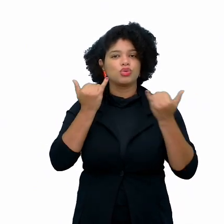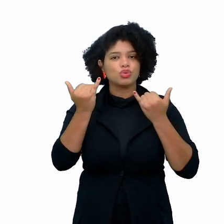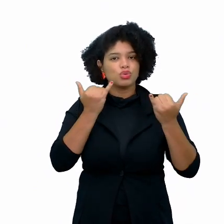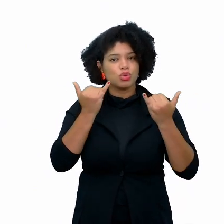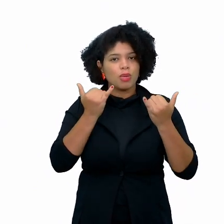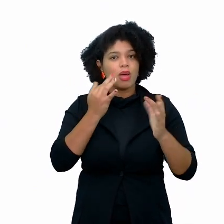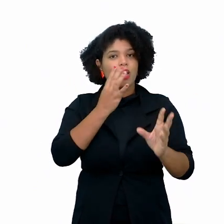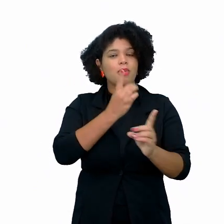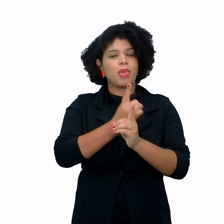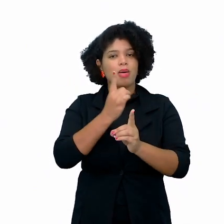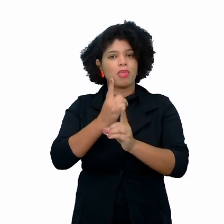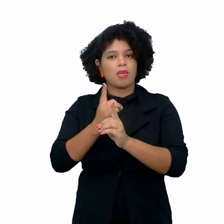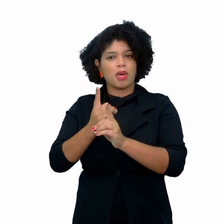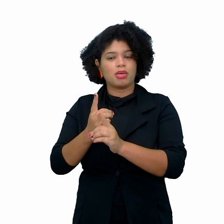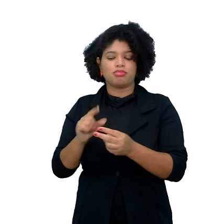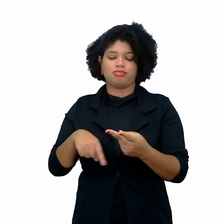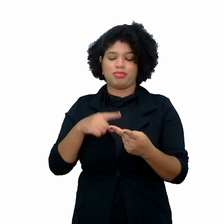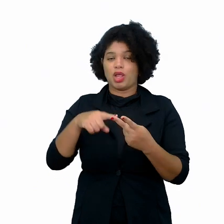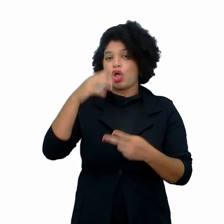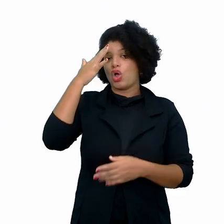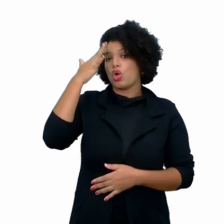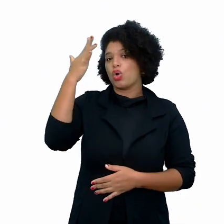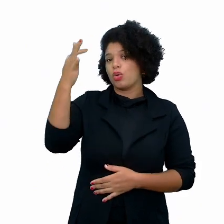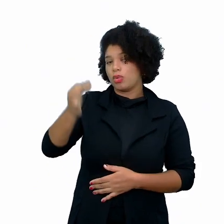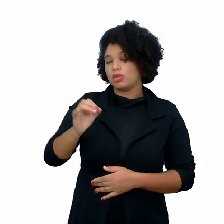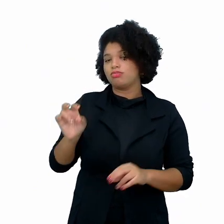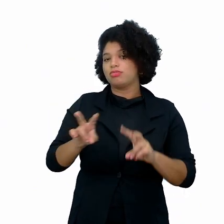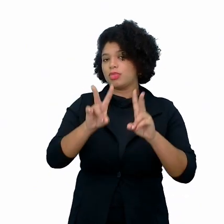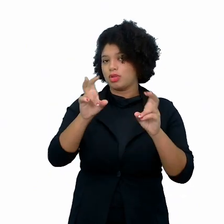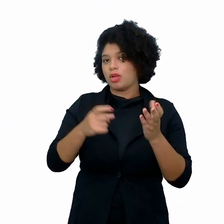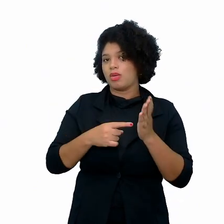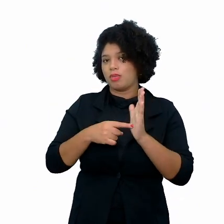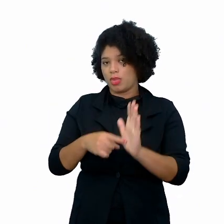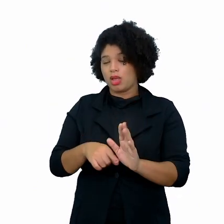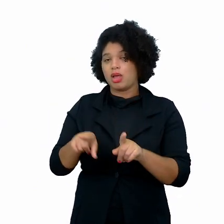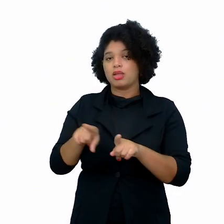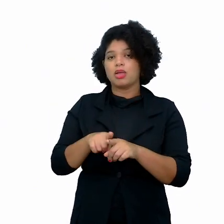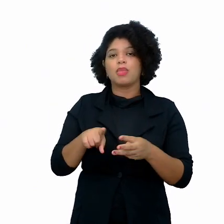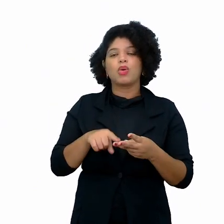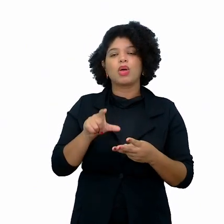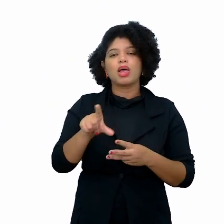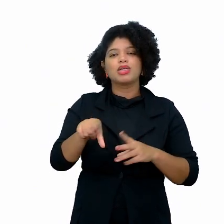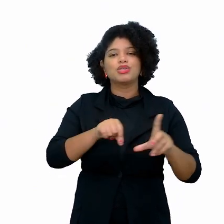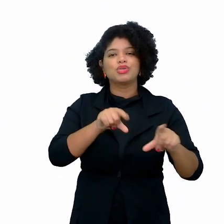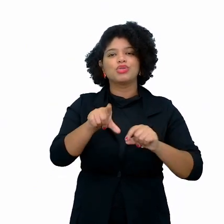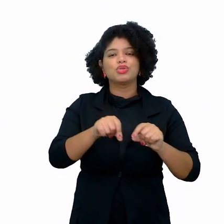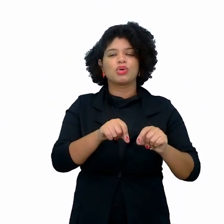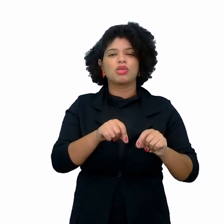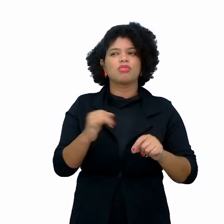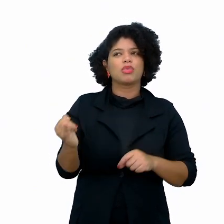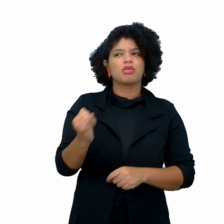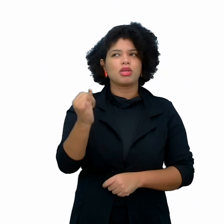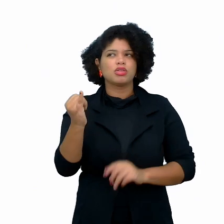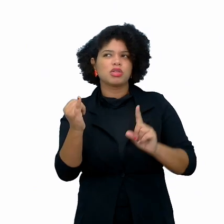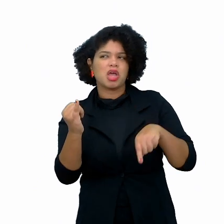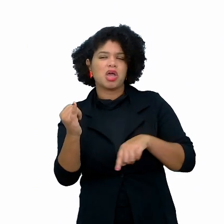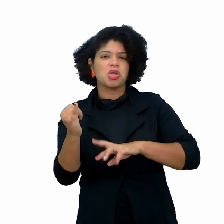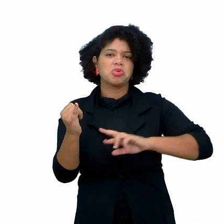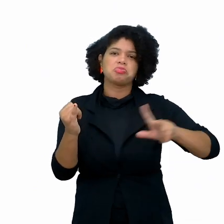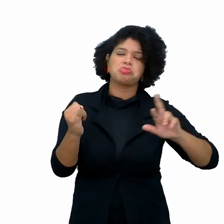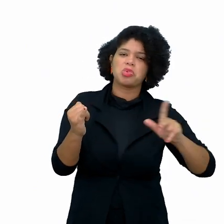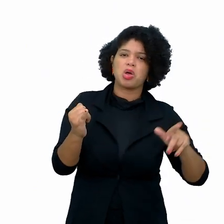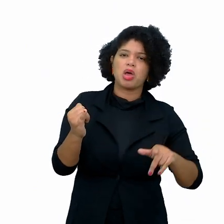informações, entenderem o assunto apresentado e selecionar o que é relevante e o que faz